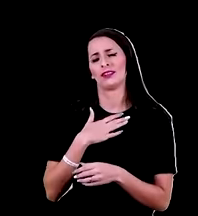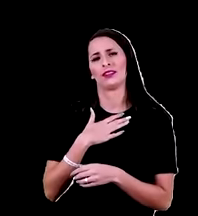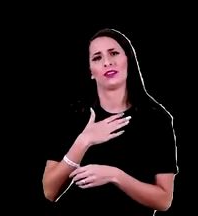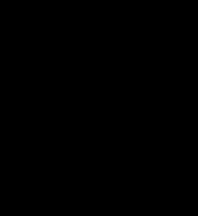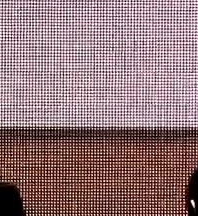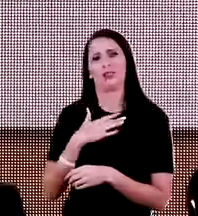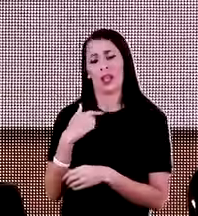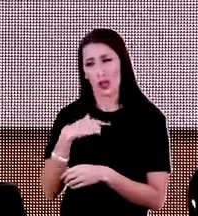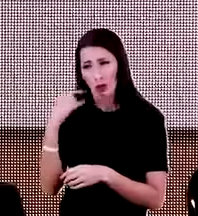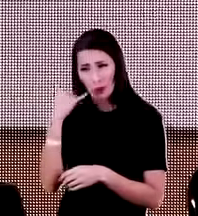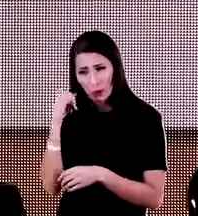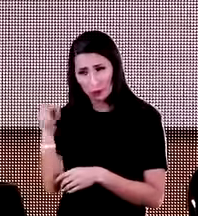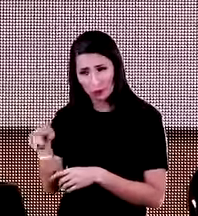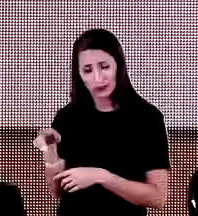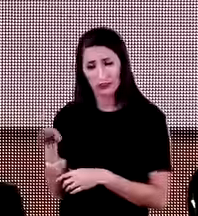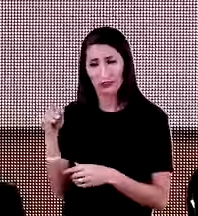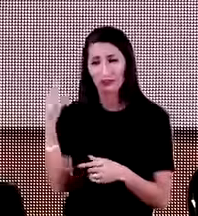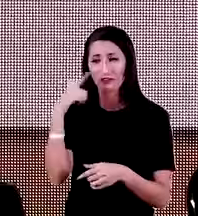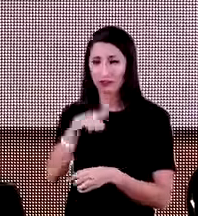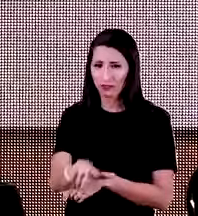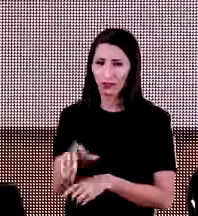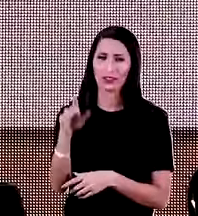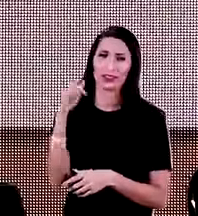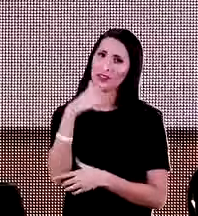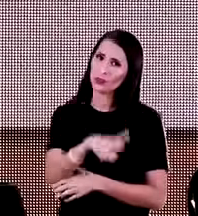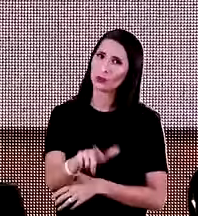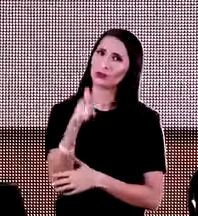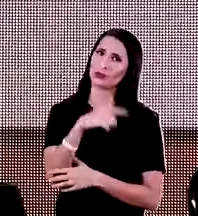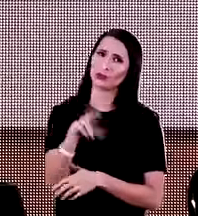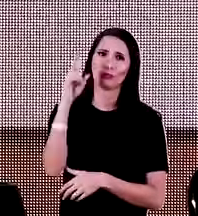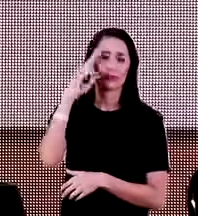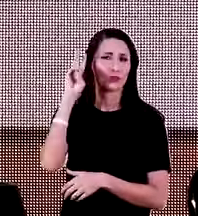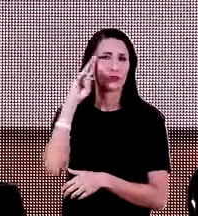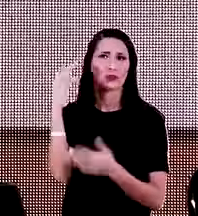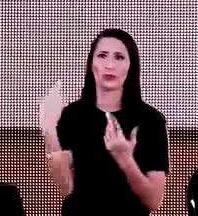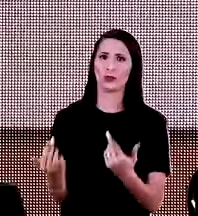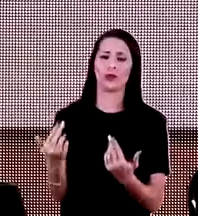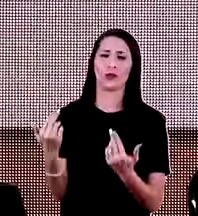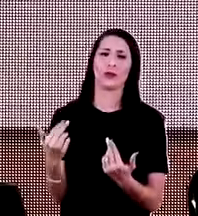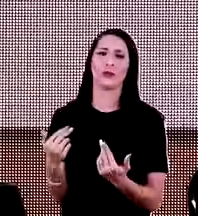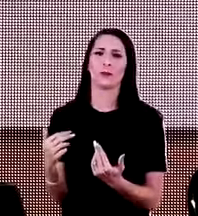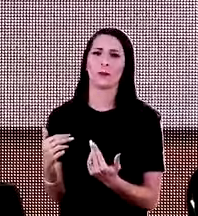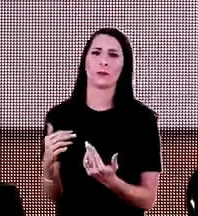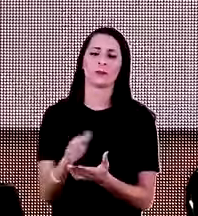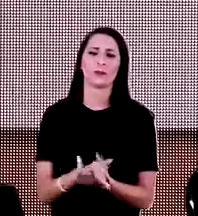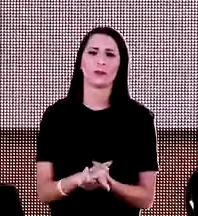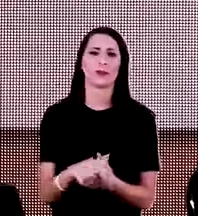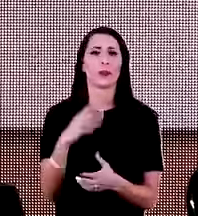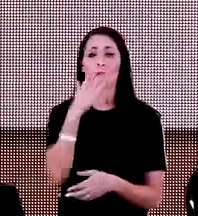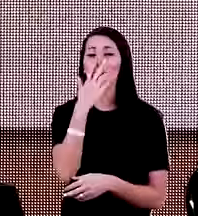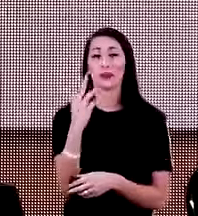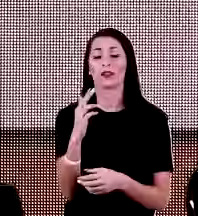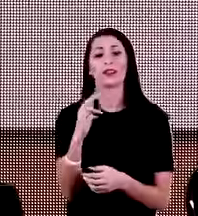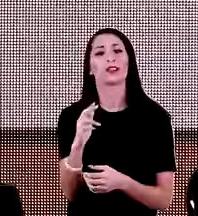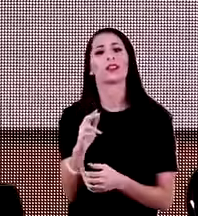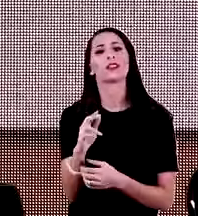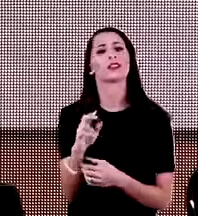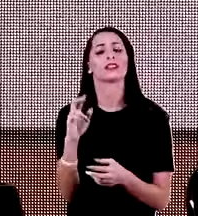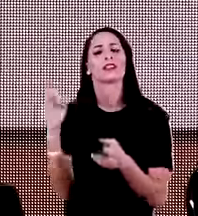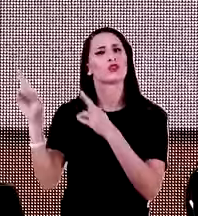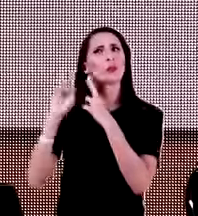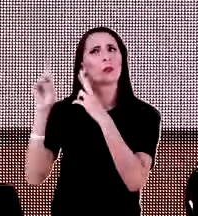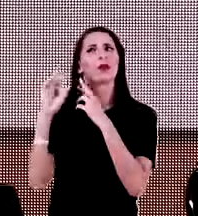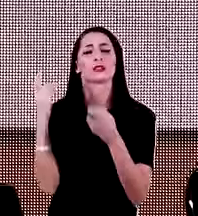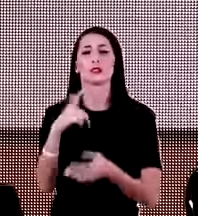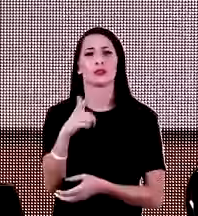com mais facilidade. Vai ser fácil morrer, não é? Porque parece que ao invés da pessoa dar uma palavra de esperança, ela pega uma pá de